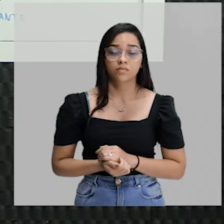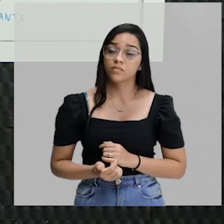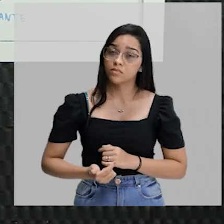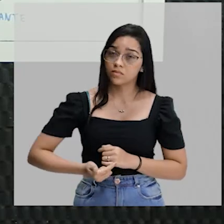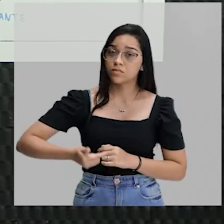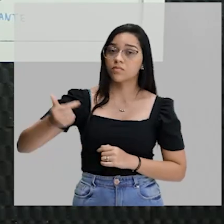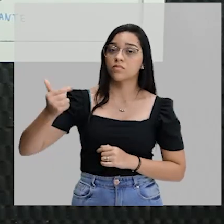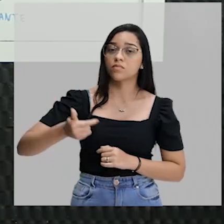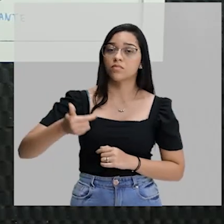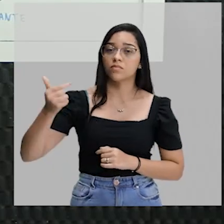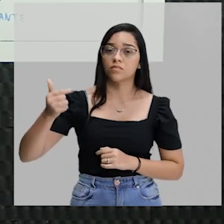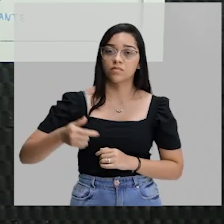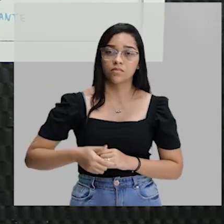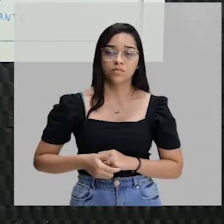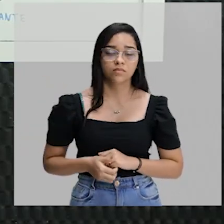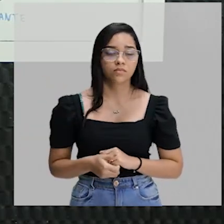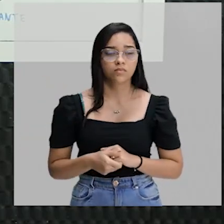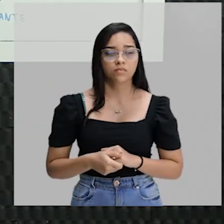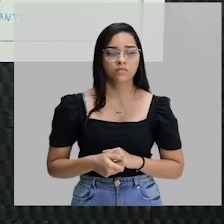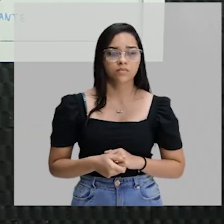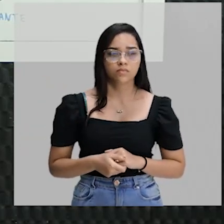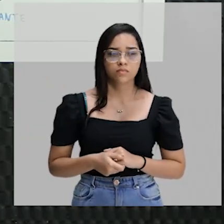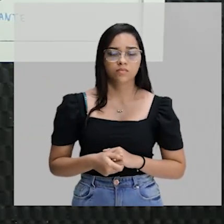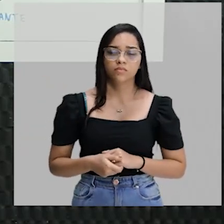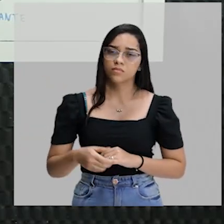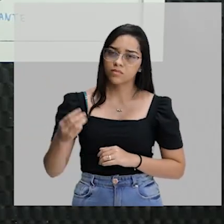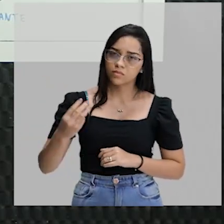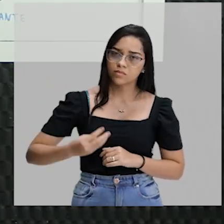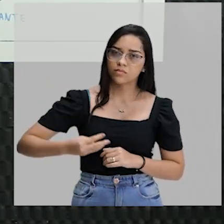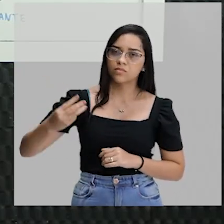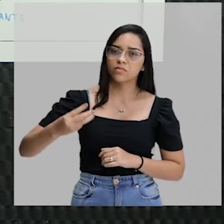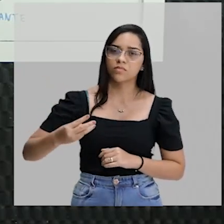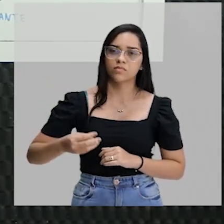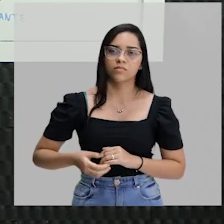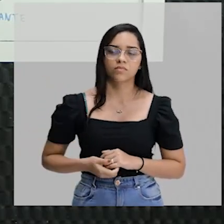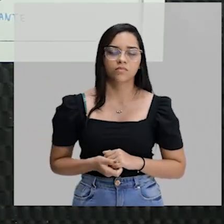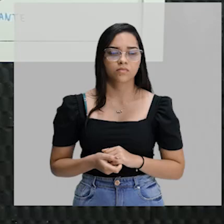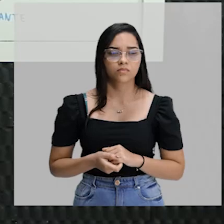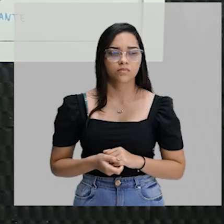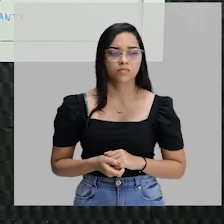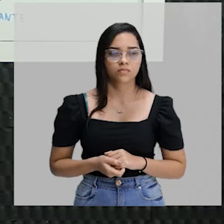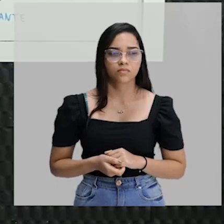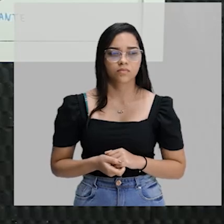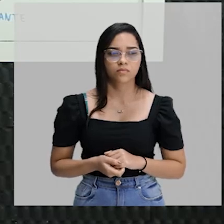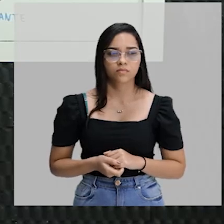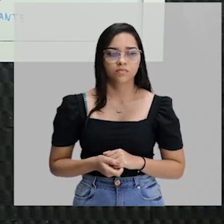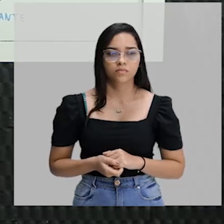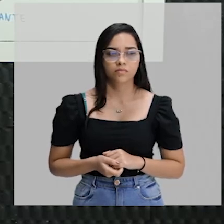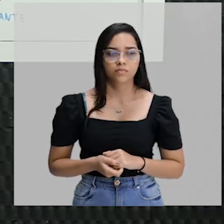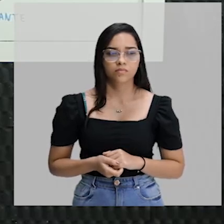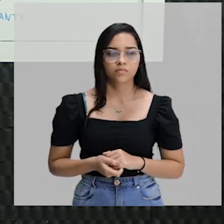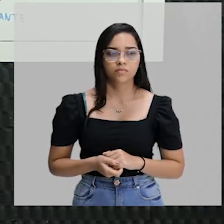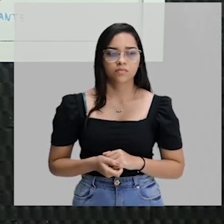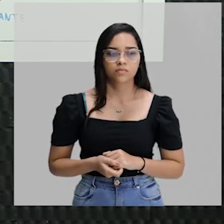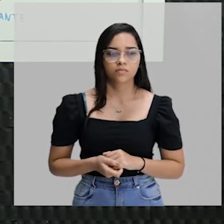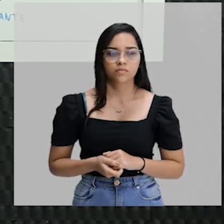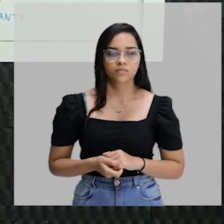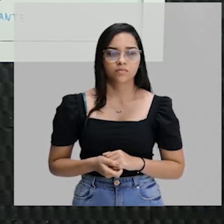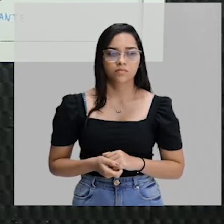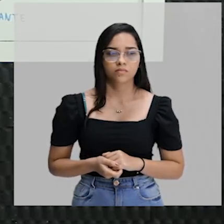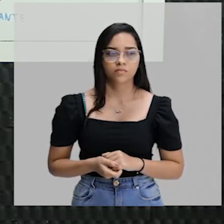da segunda geração. E ali eu tenho a linha da terceira geração,